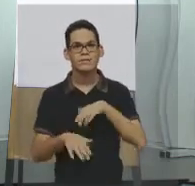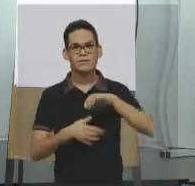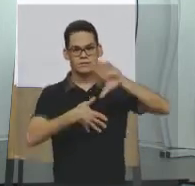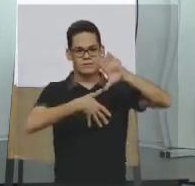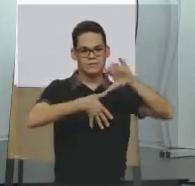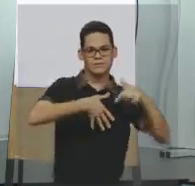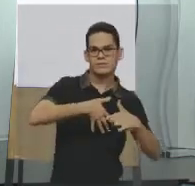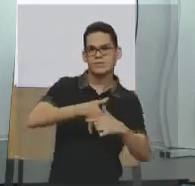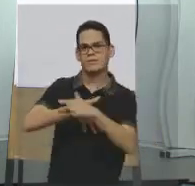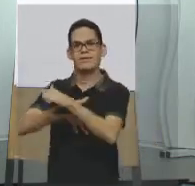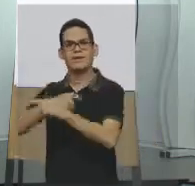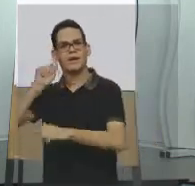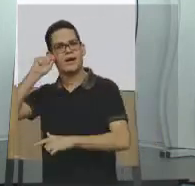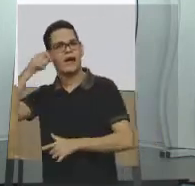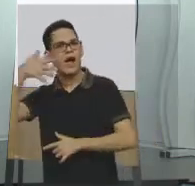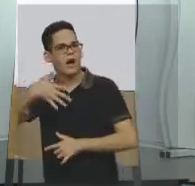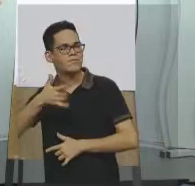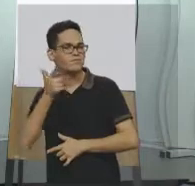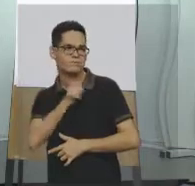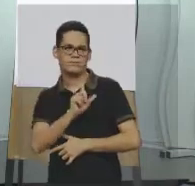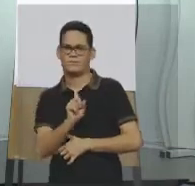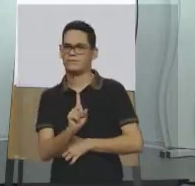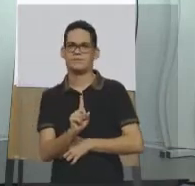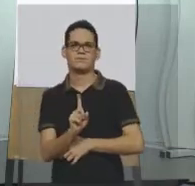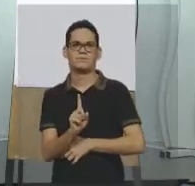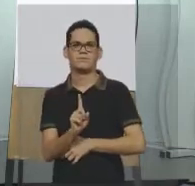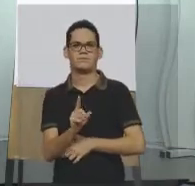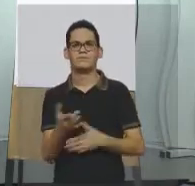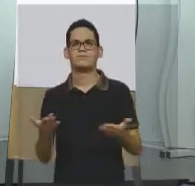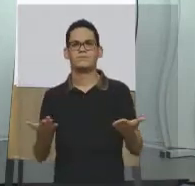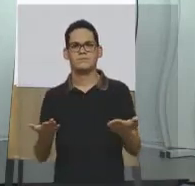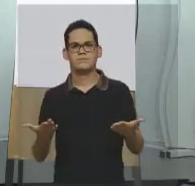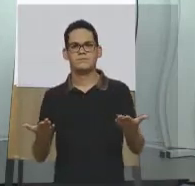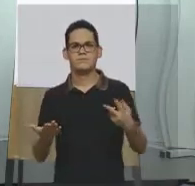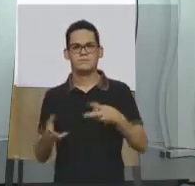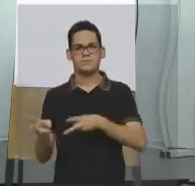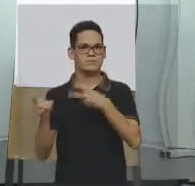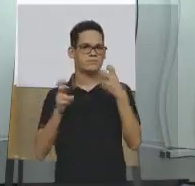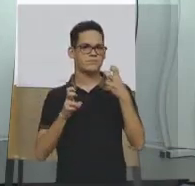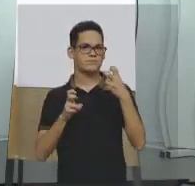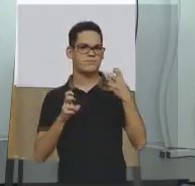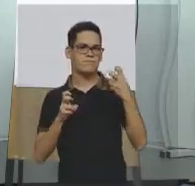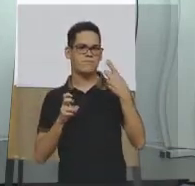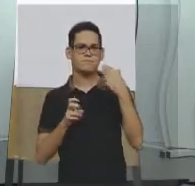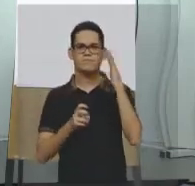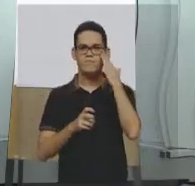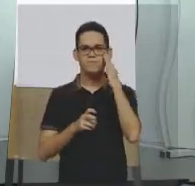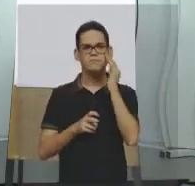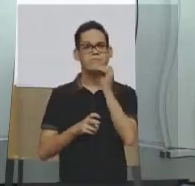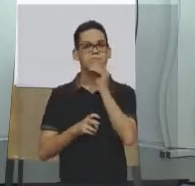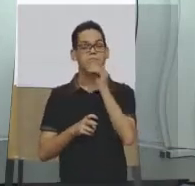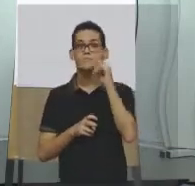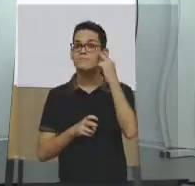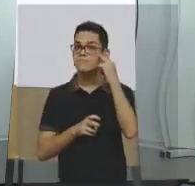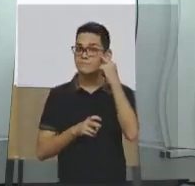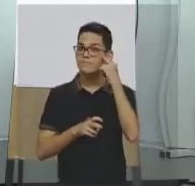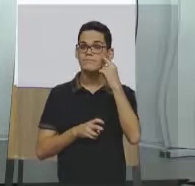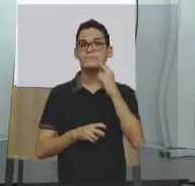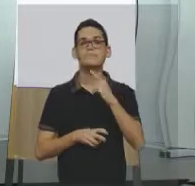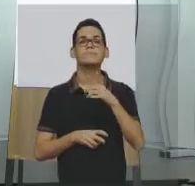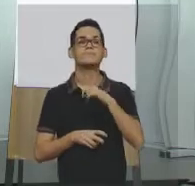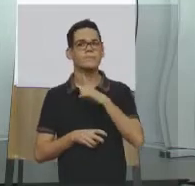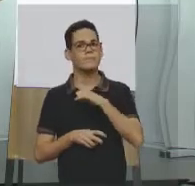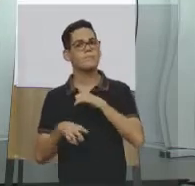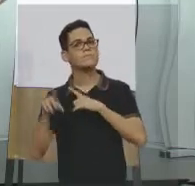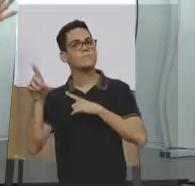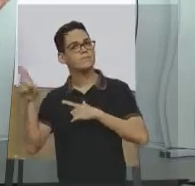Sul até a África. Hoje nós vemos essas diferenças claramente, né? Pensando nos animais de hoje, nós temos leões na